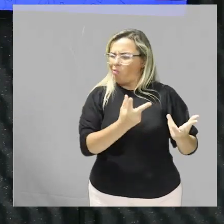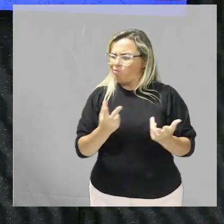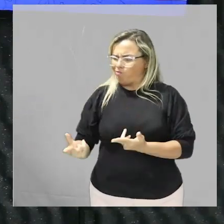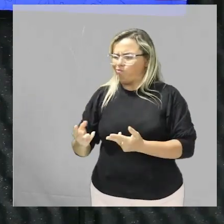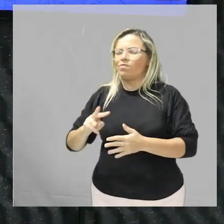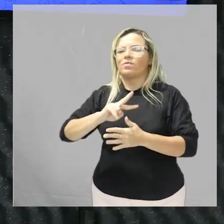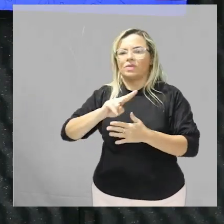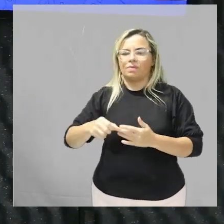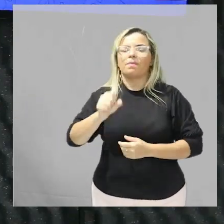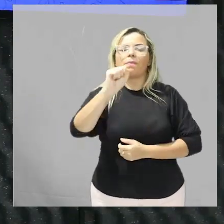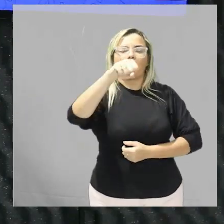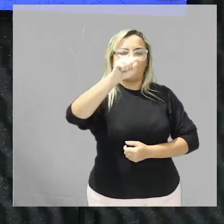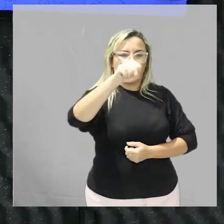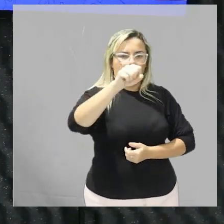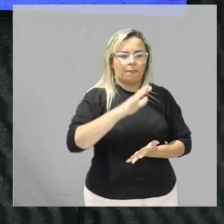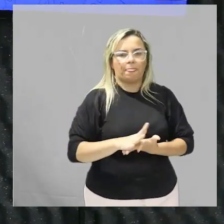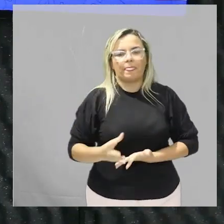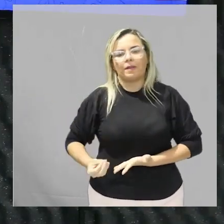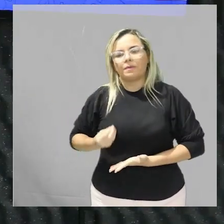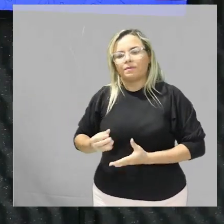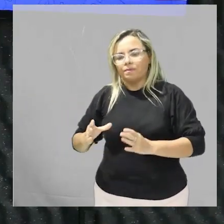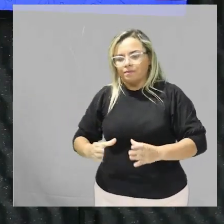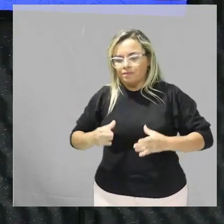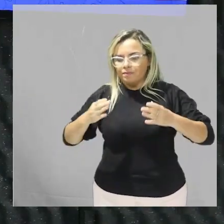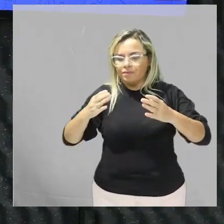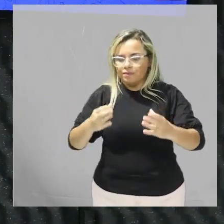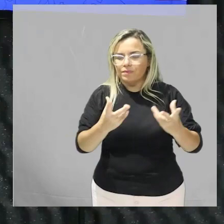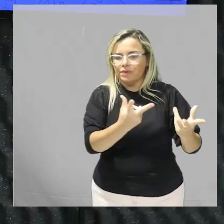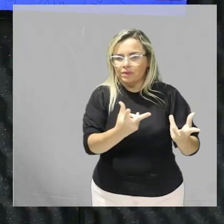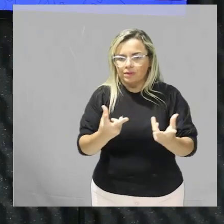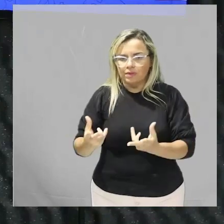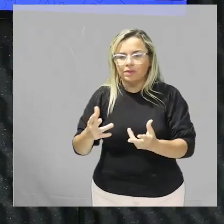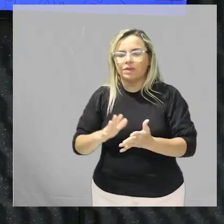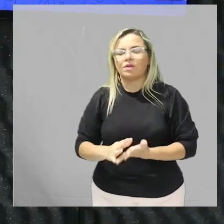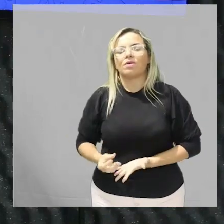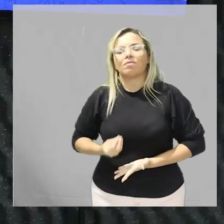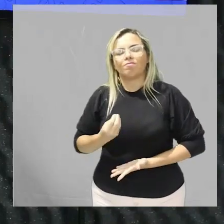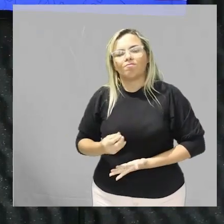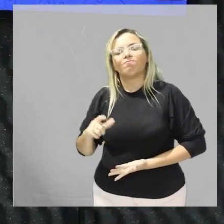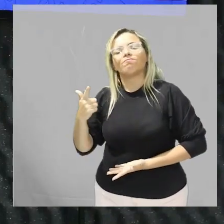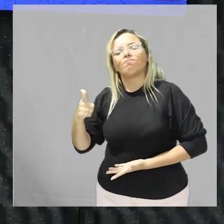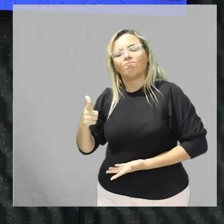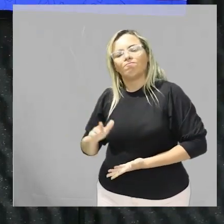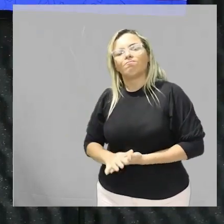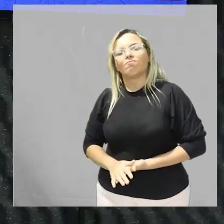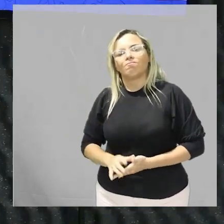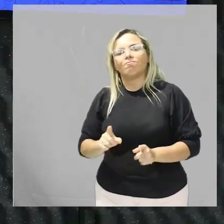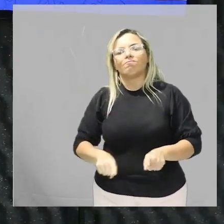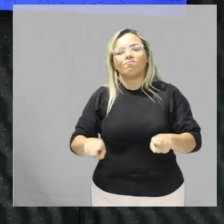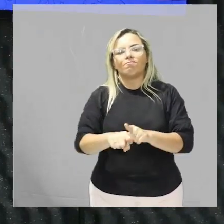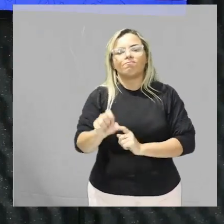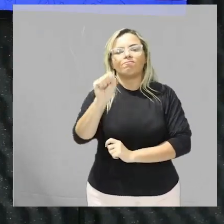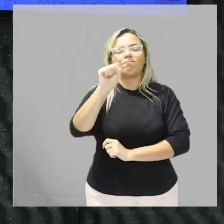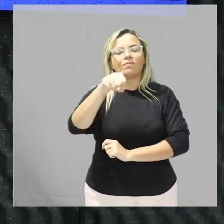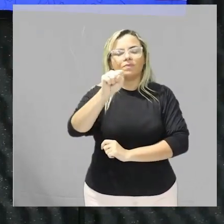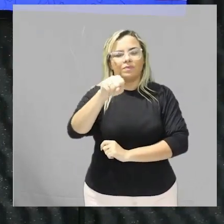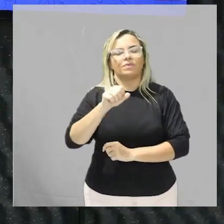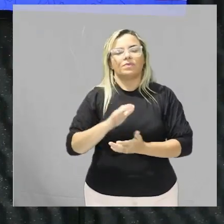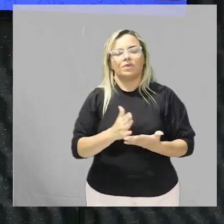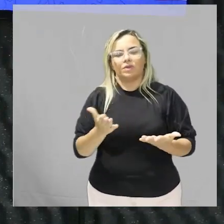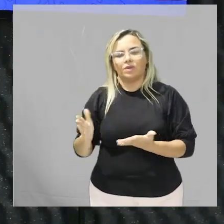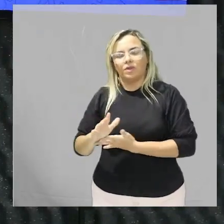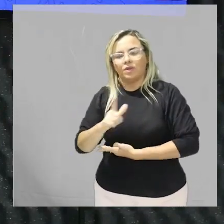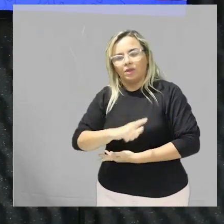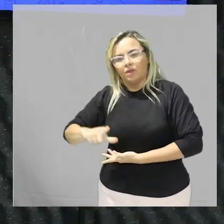mesma espécie. Eles estão vivendo no mesmo espaço geográfico? Sim, eles estão vivendo no mesmo espaço geográfico. Então, aqui